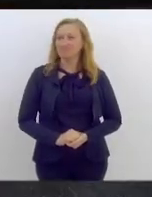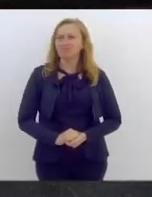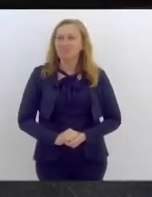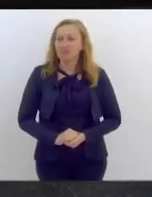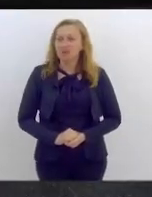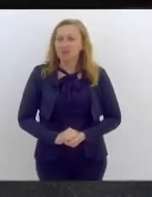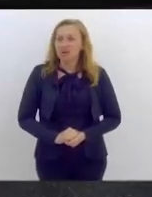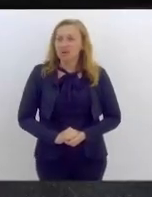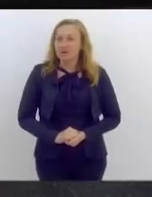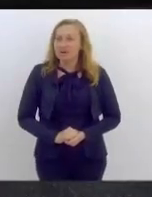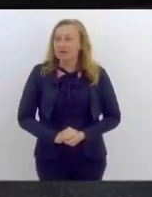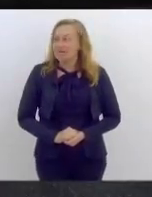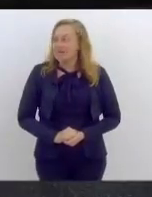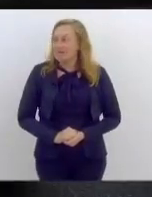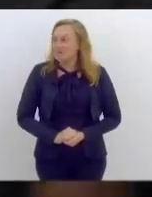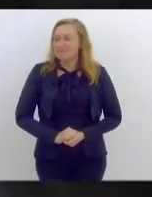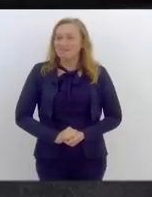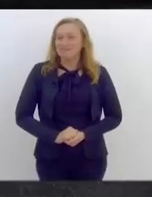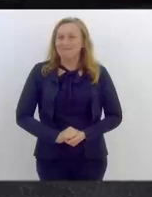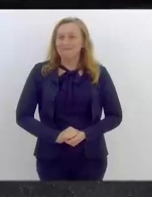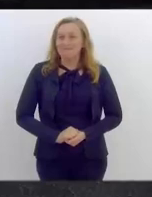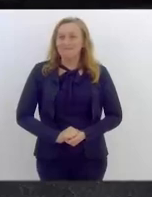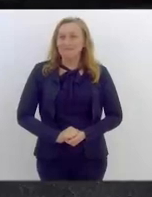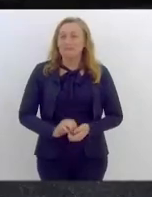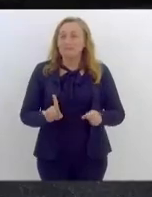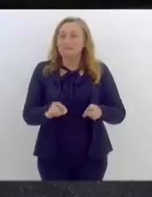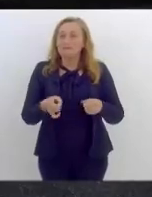Cossi eu é,